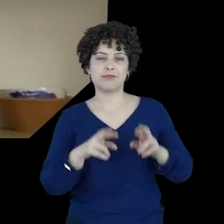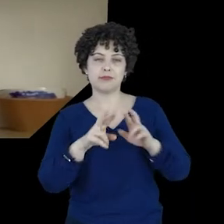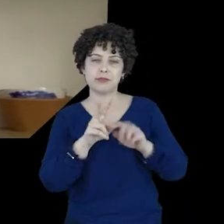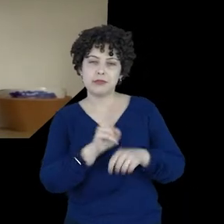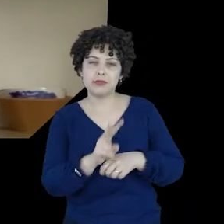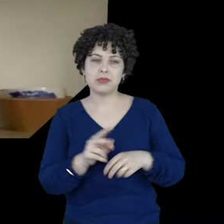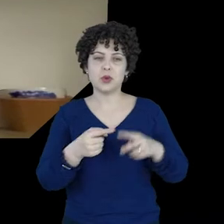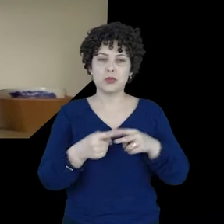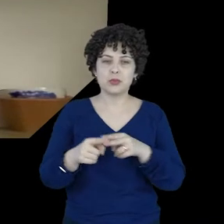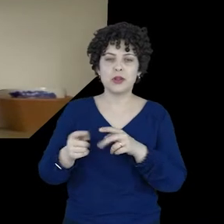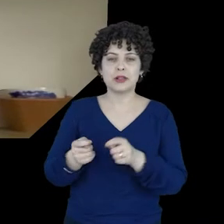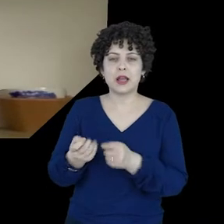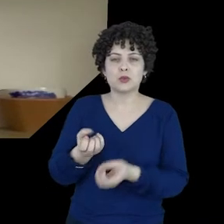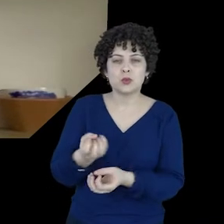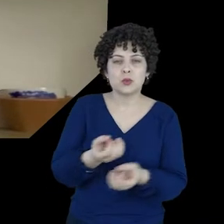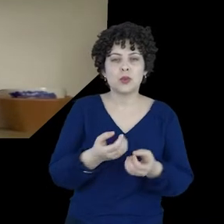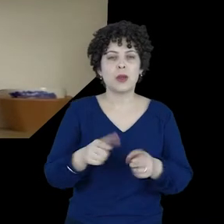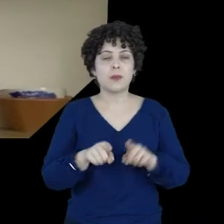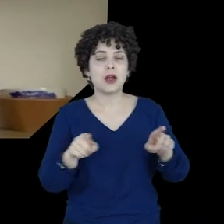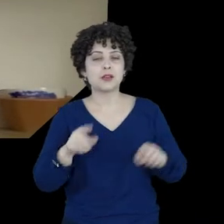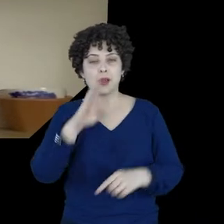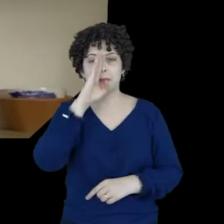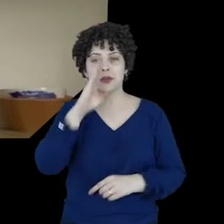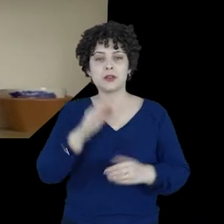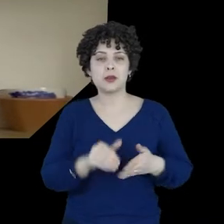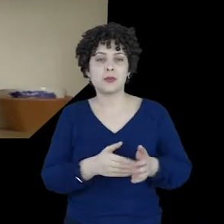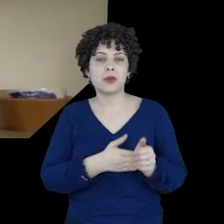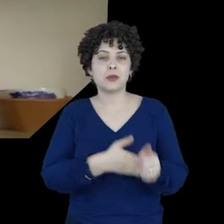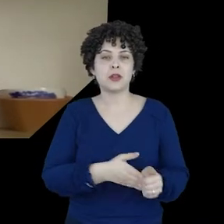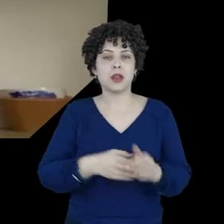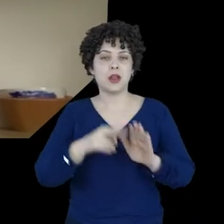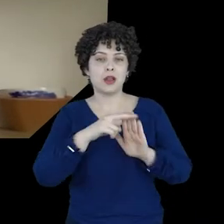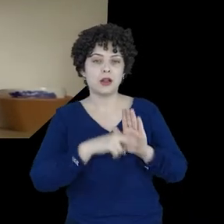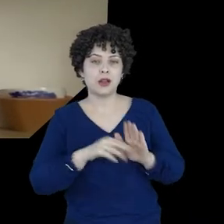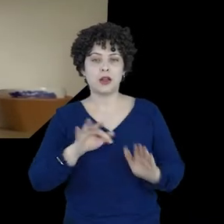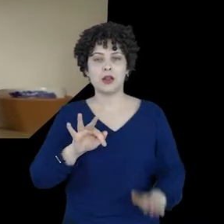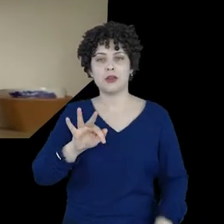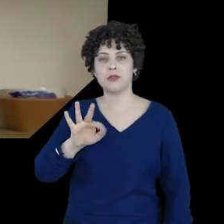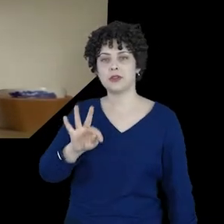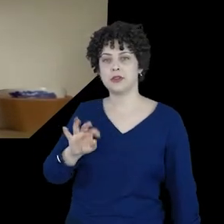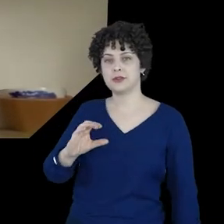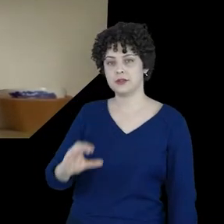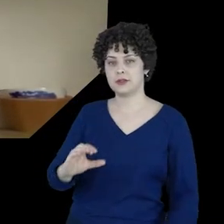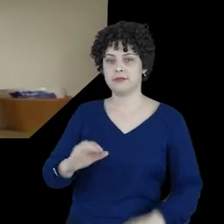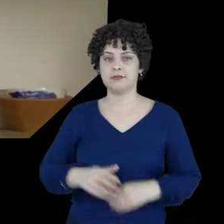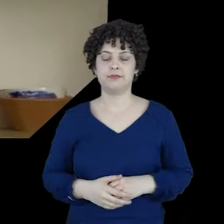propostas usam o princípio do melhor interesse da criança como guia para uma regulamentação pelo FTC.